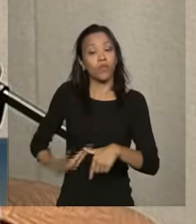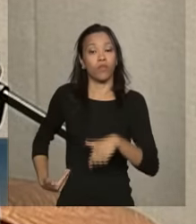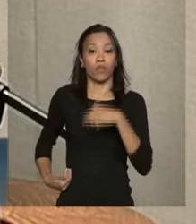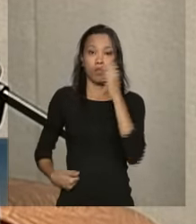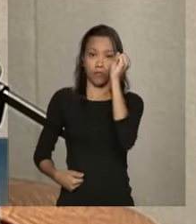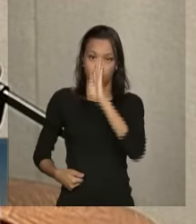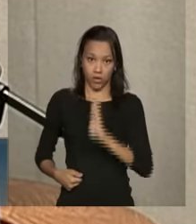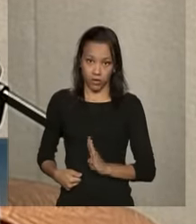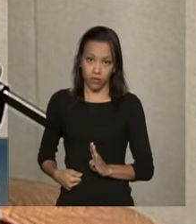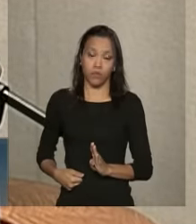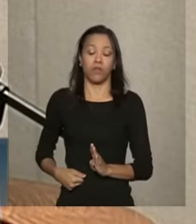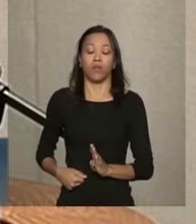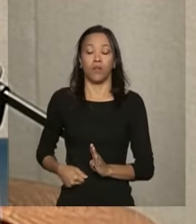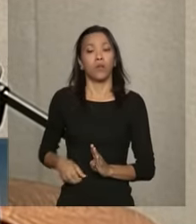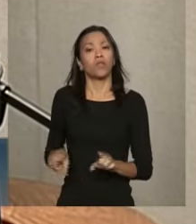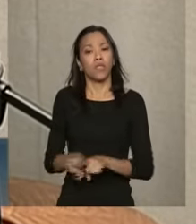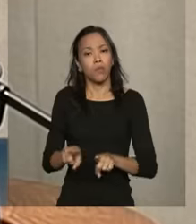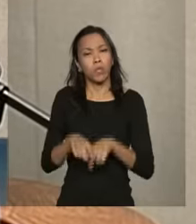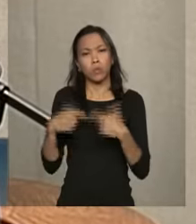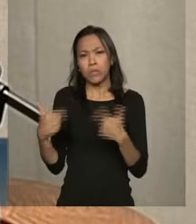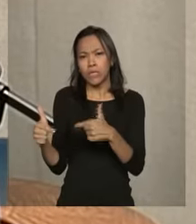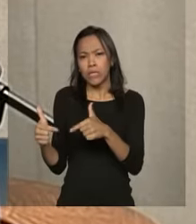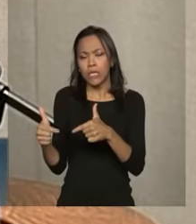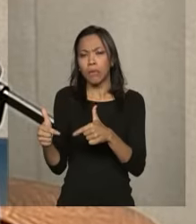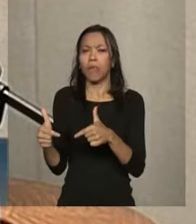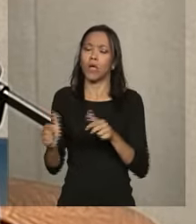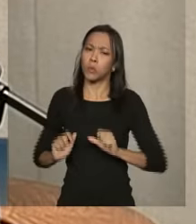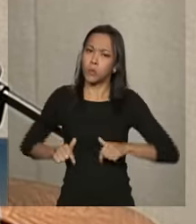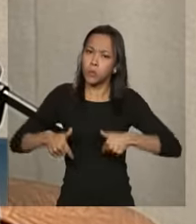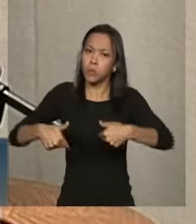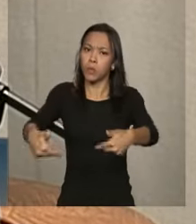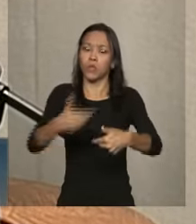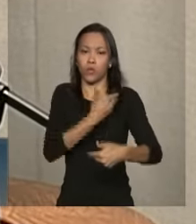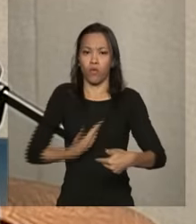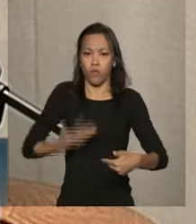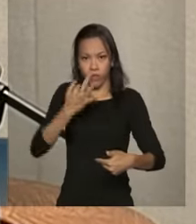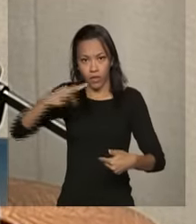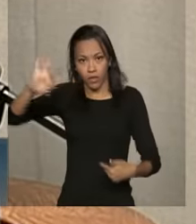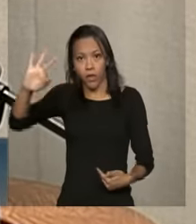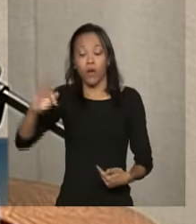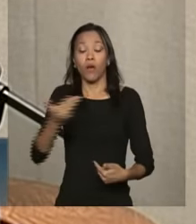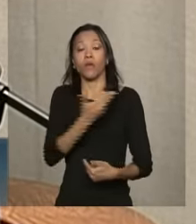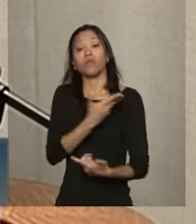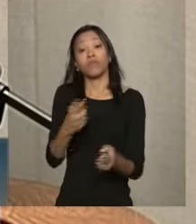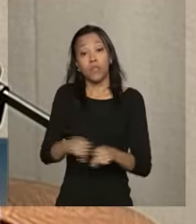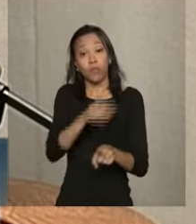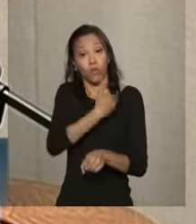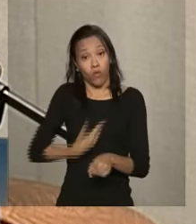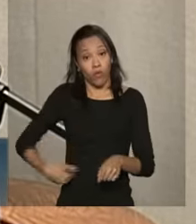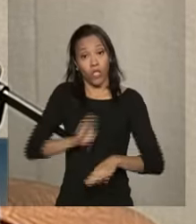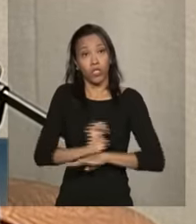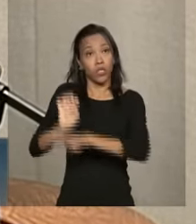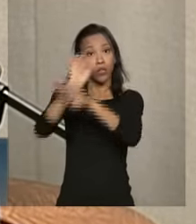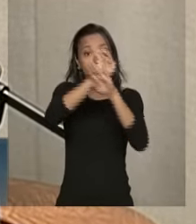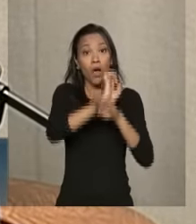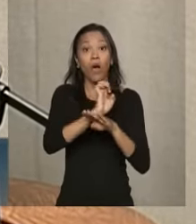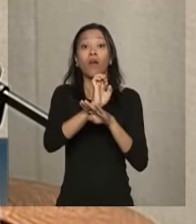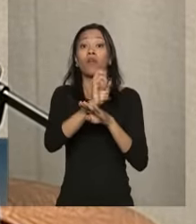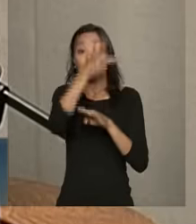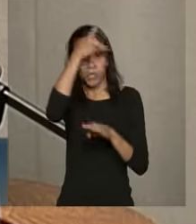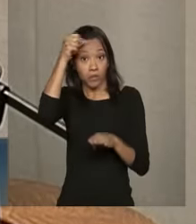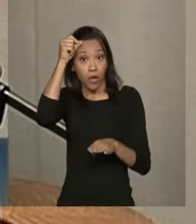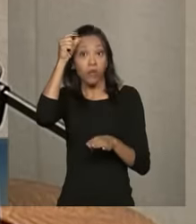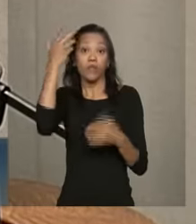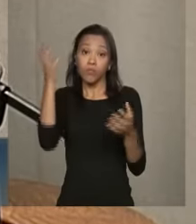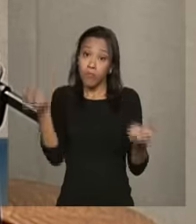dos órgãos do governo federal os órgãos do governo estadual eh Municipal e da sociedade civil